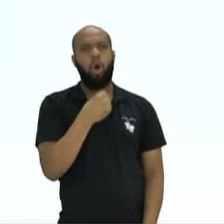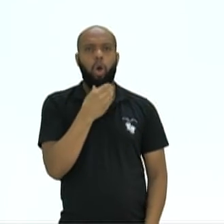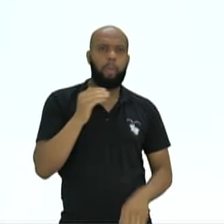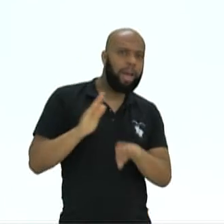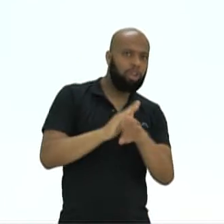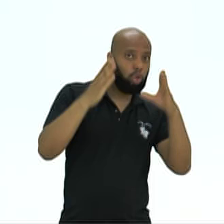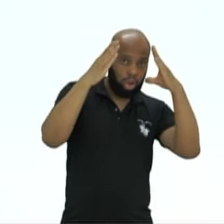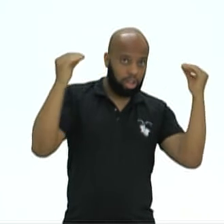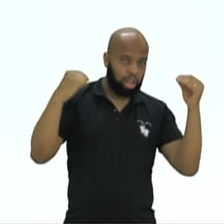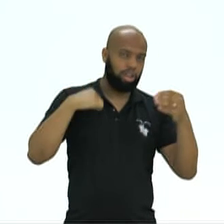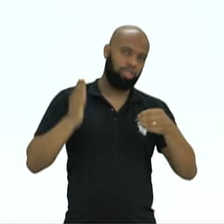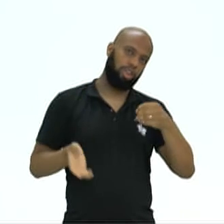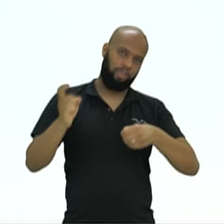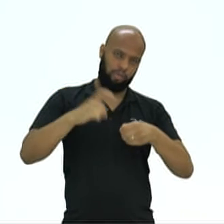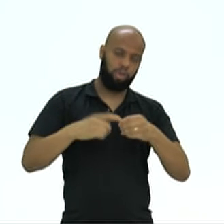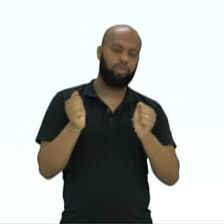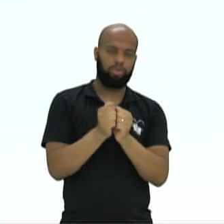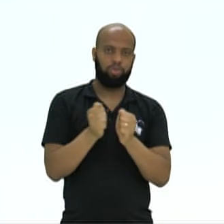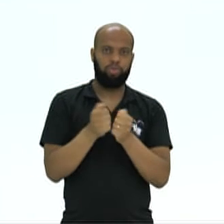voltamos. Hoje vamos junto.